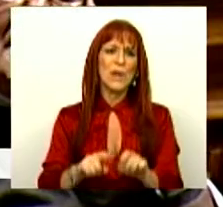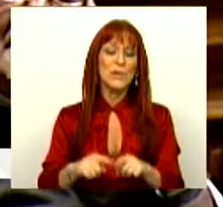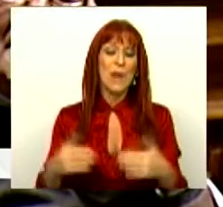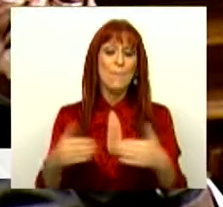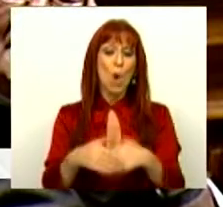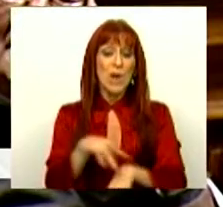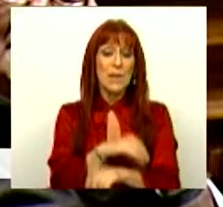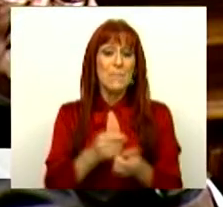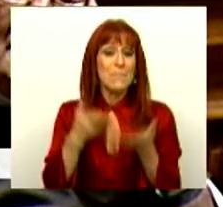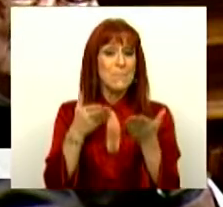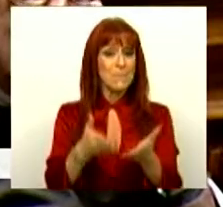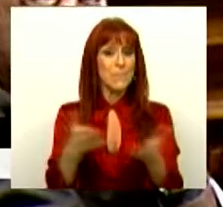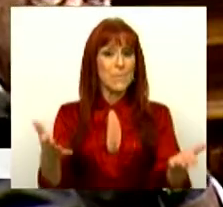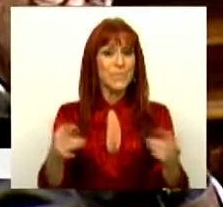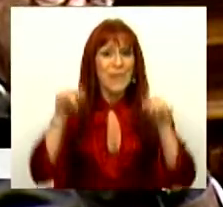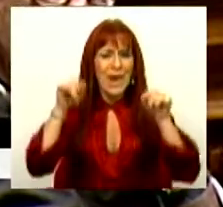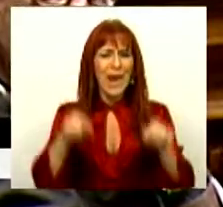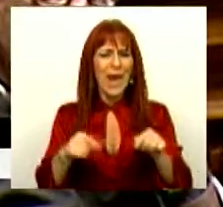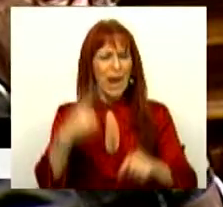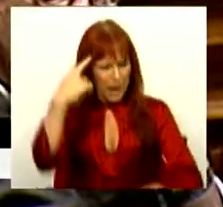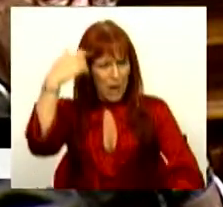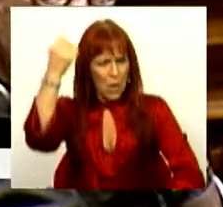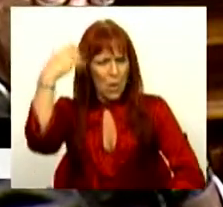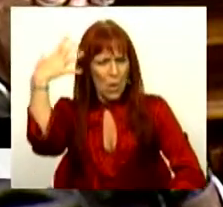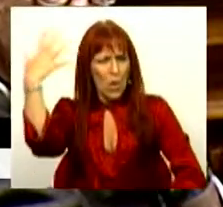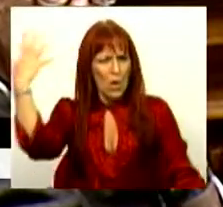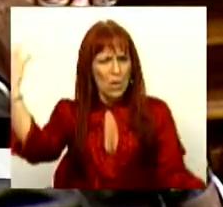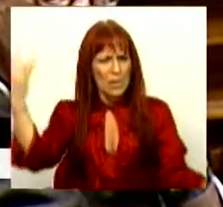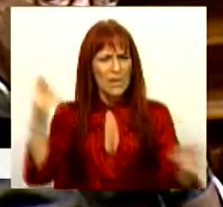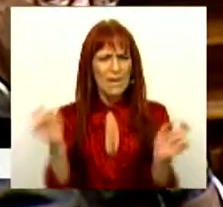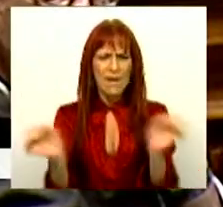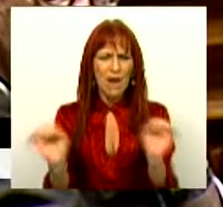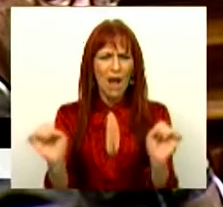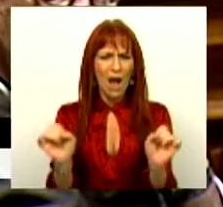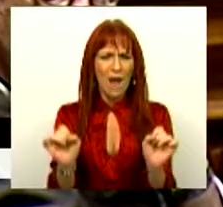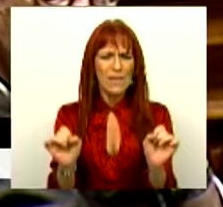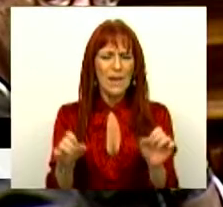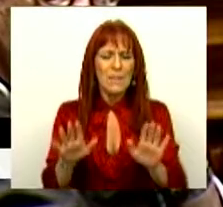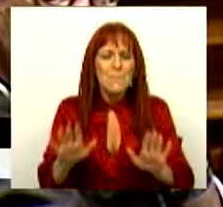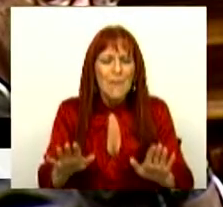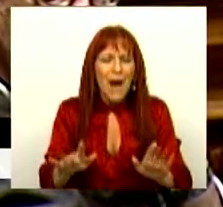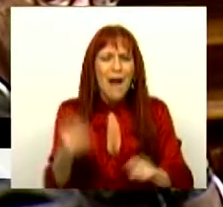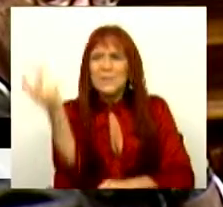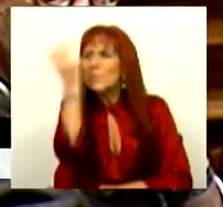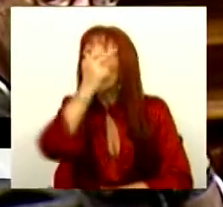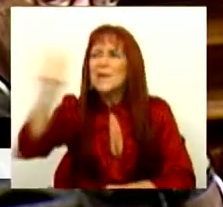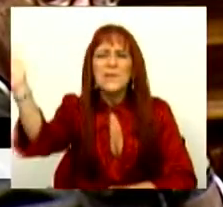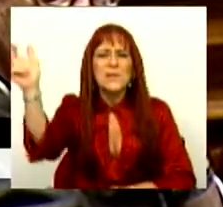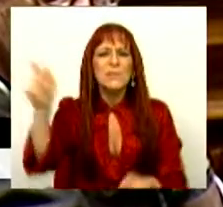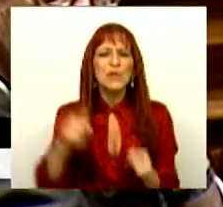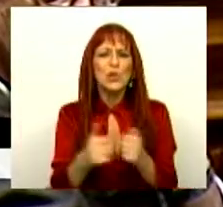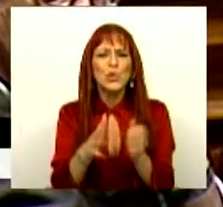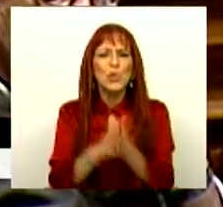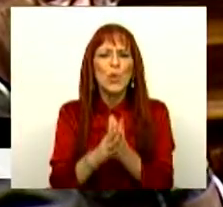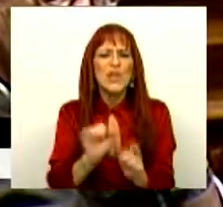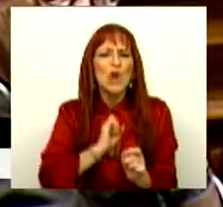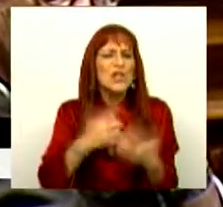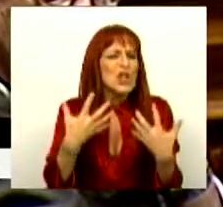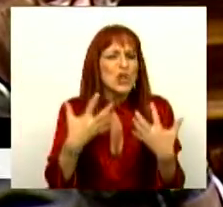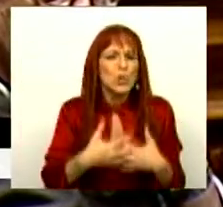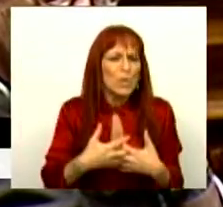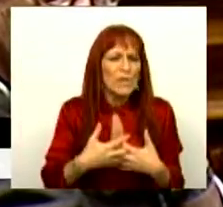morte assistida. É compreensível que nada suspenda em definitivo todas as nossas